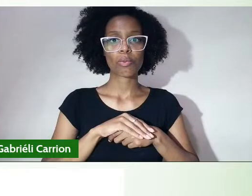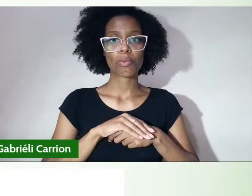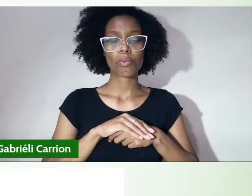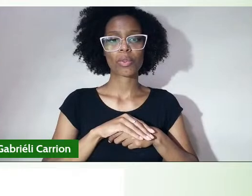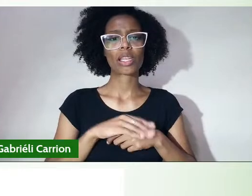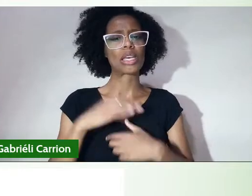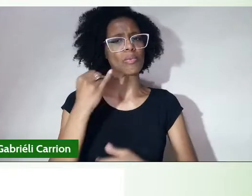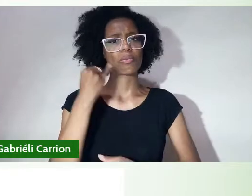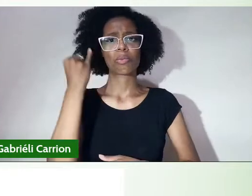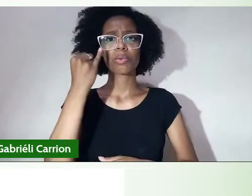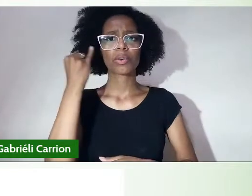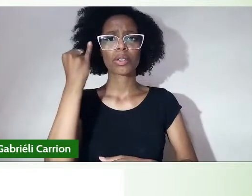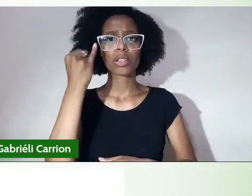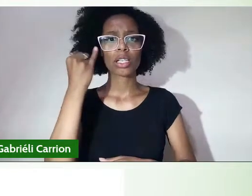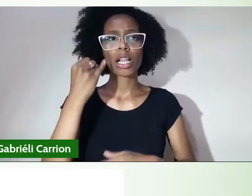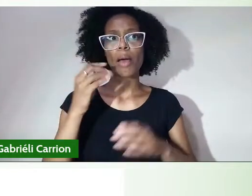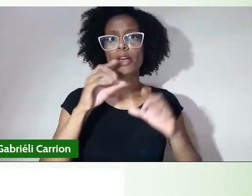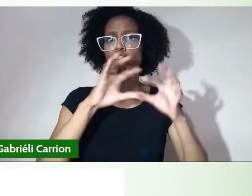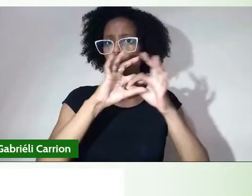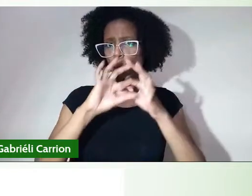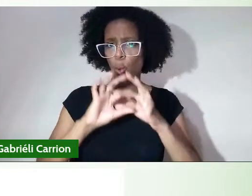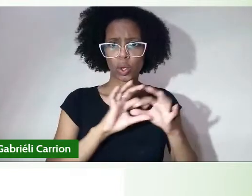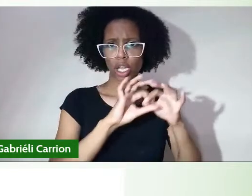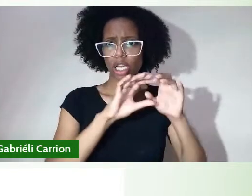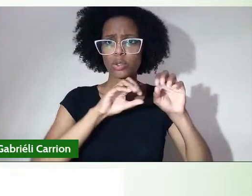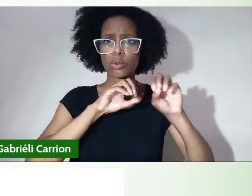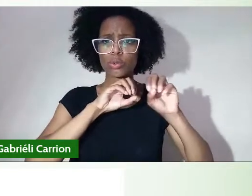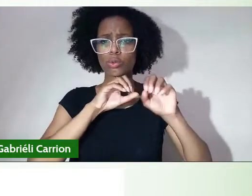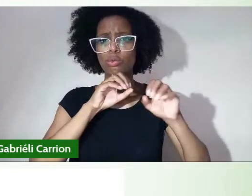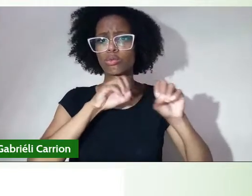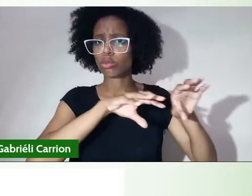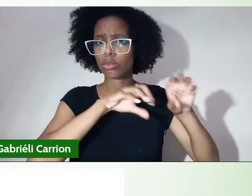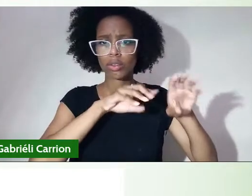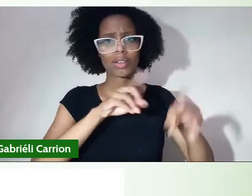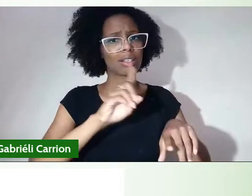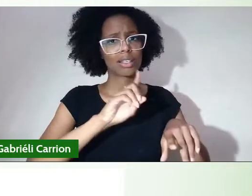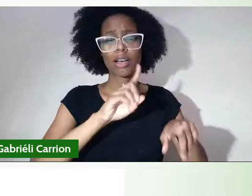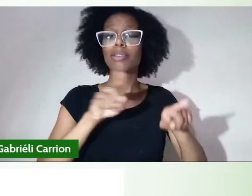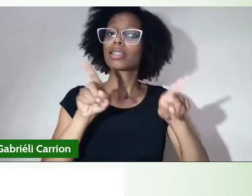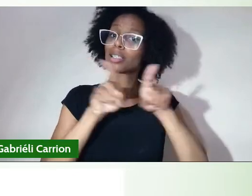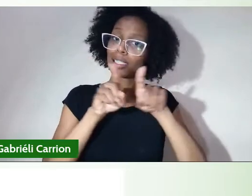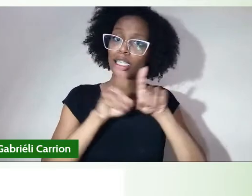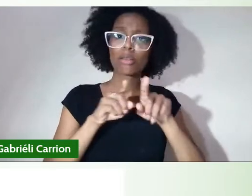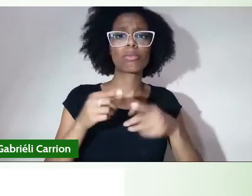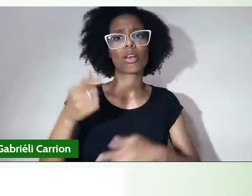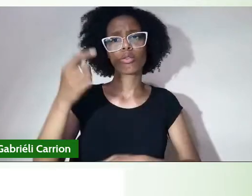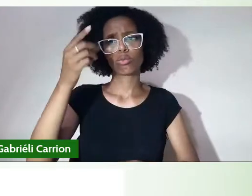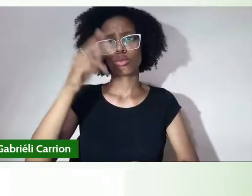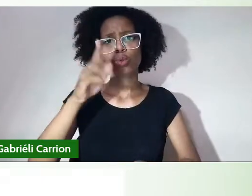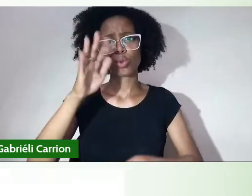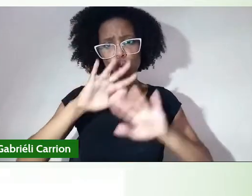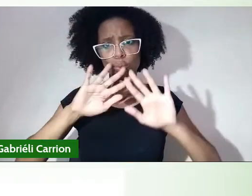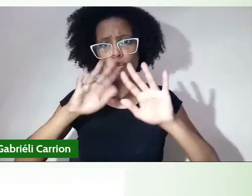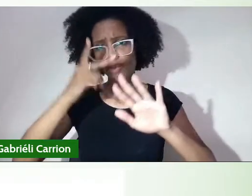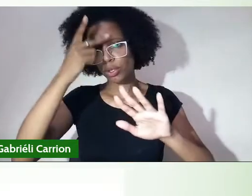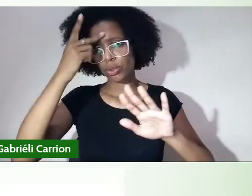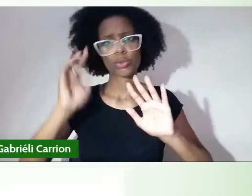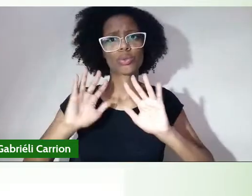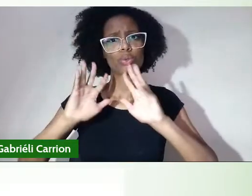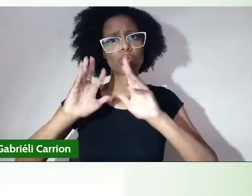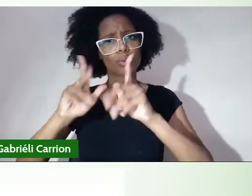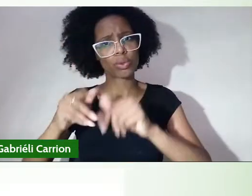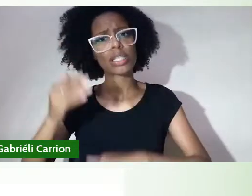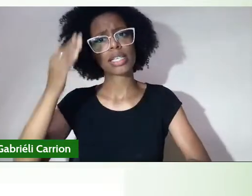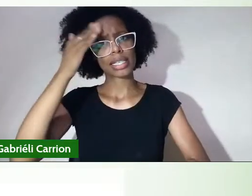né, não só no contexto educacional, mas também para as nossas vidas pessoais, né. Então, é importante